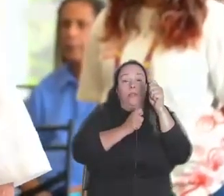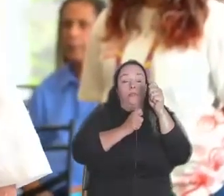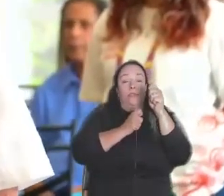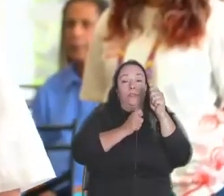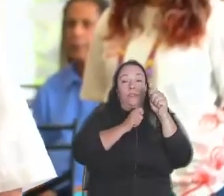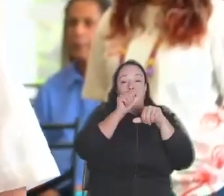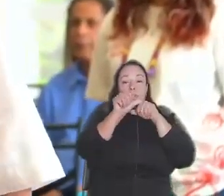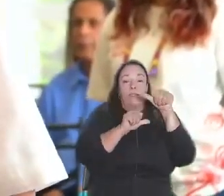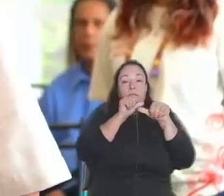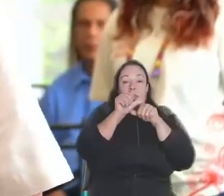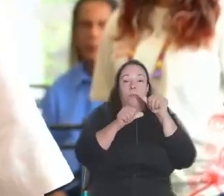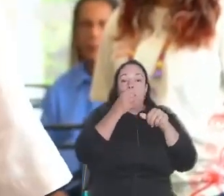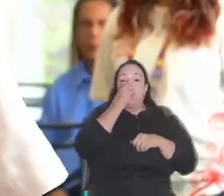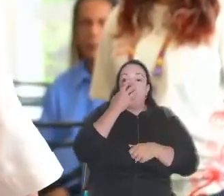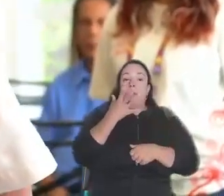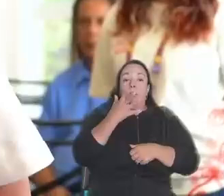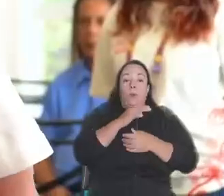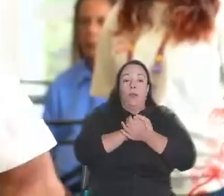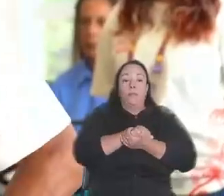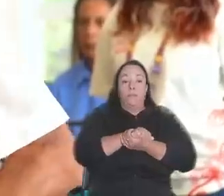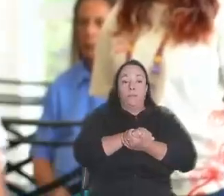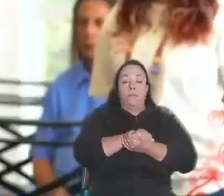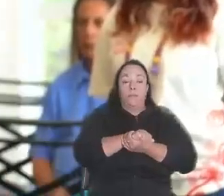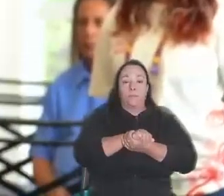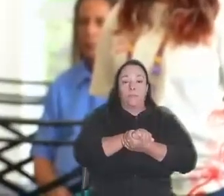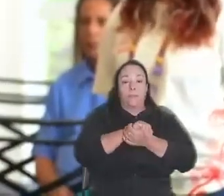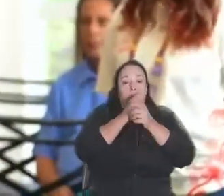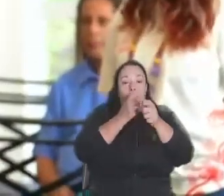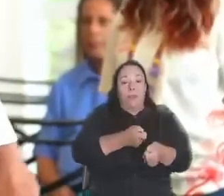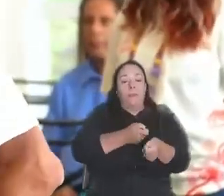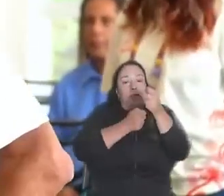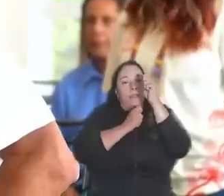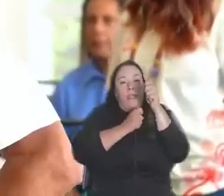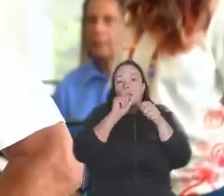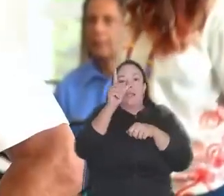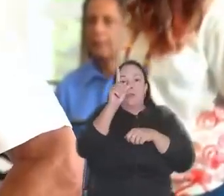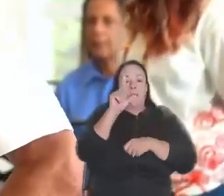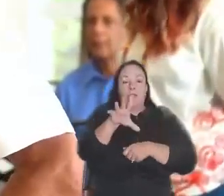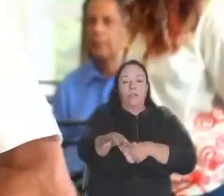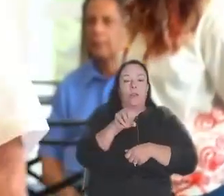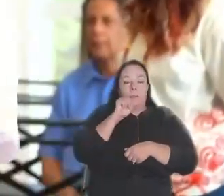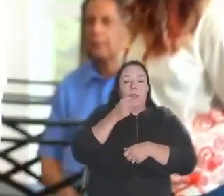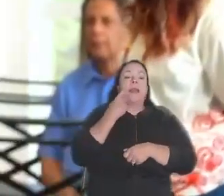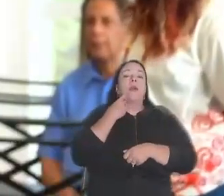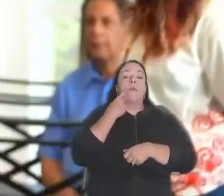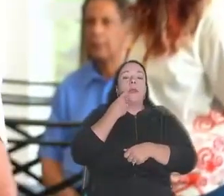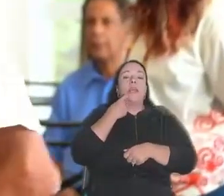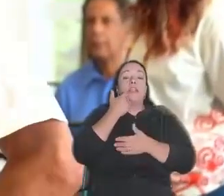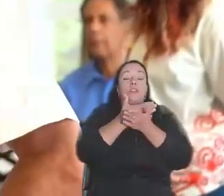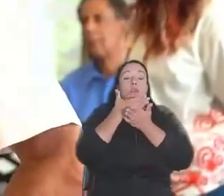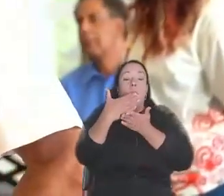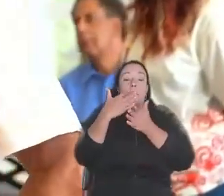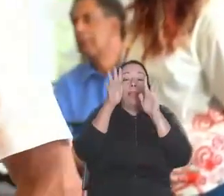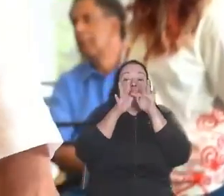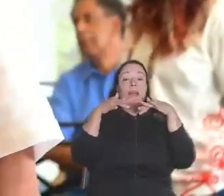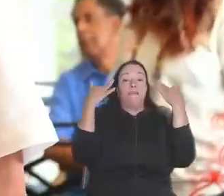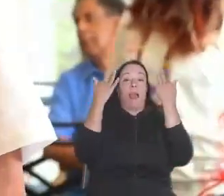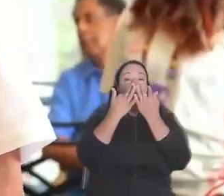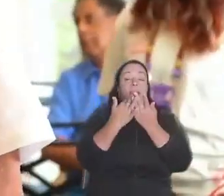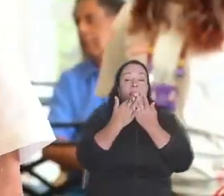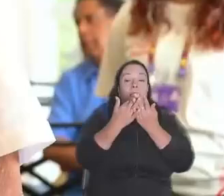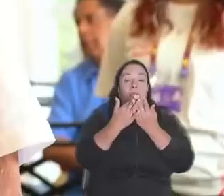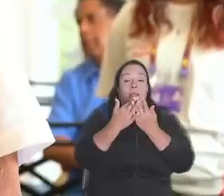Então, conforme você disse, né, a pescaria não é só pegar o peixe, ela começa na família, né,